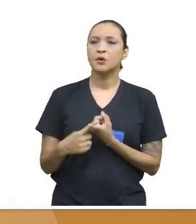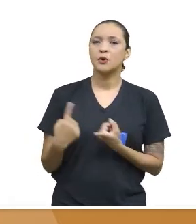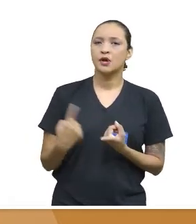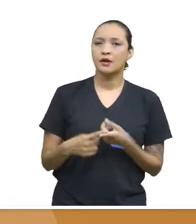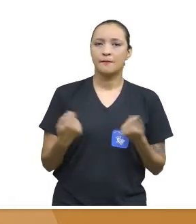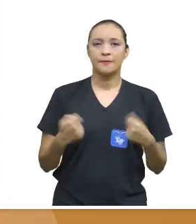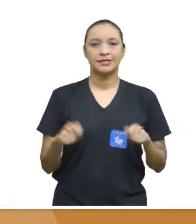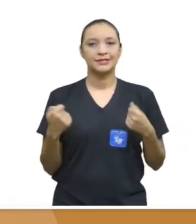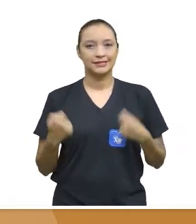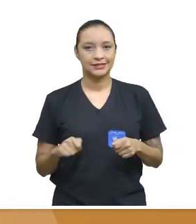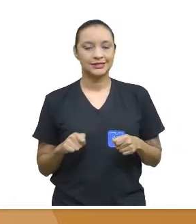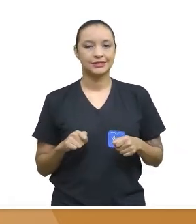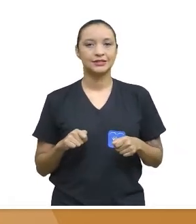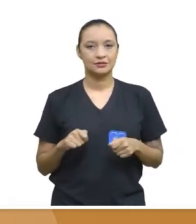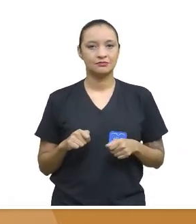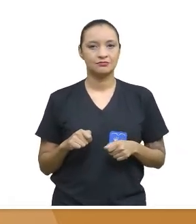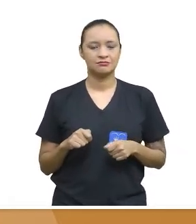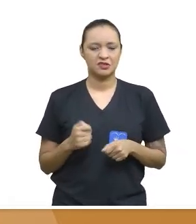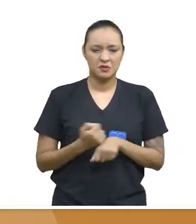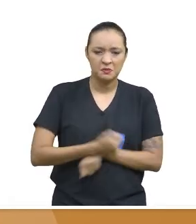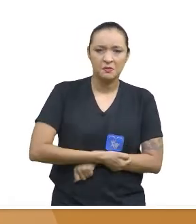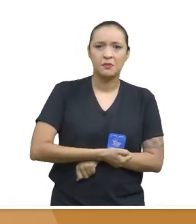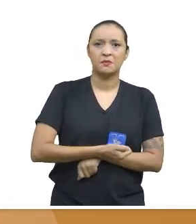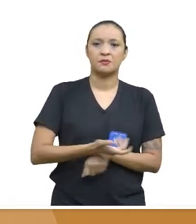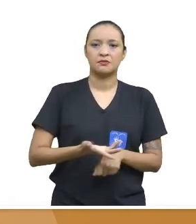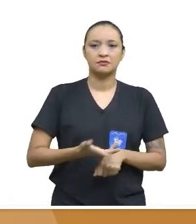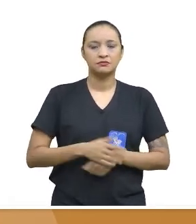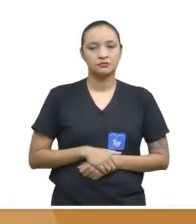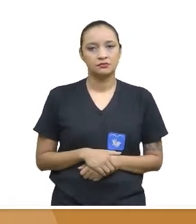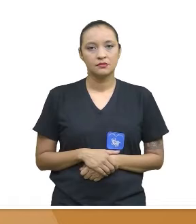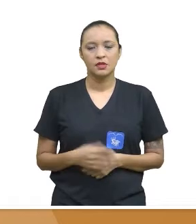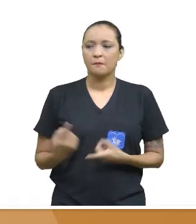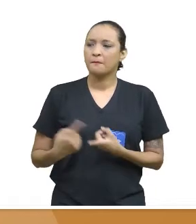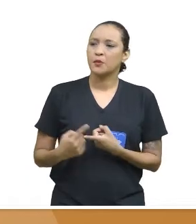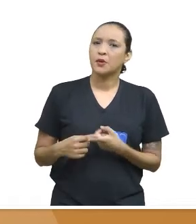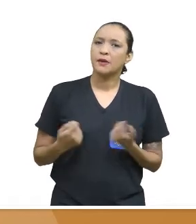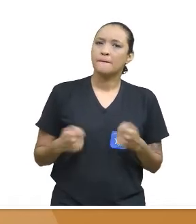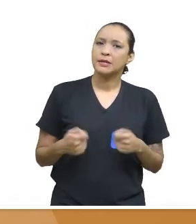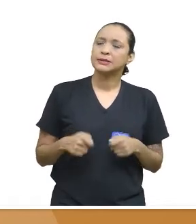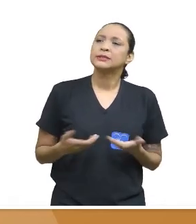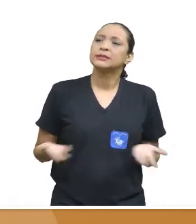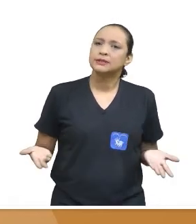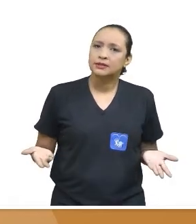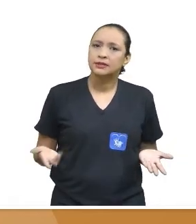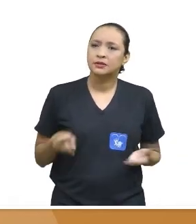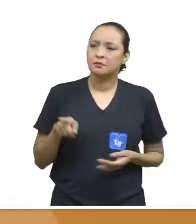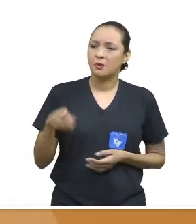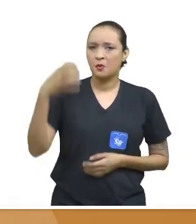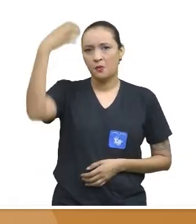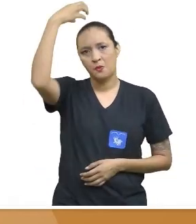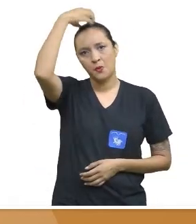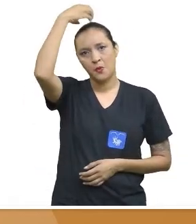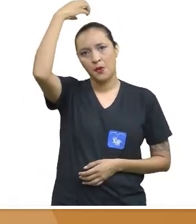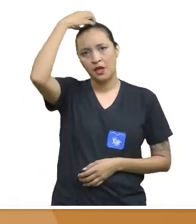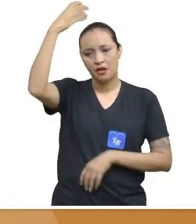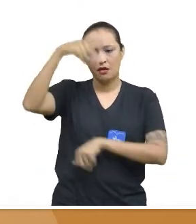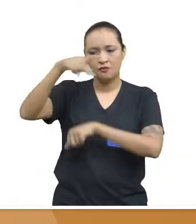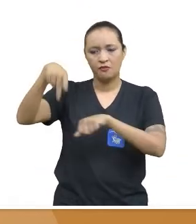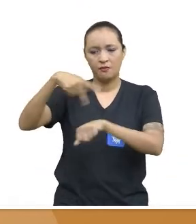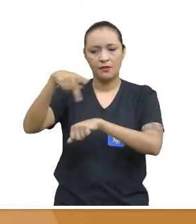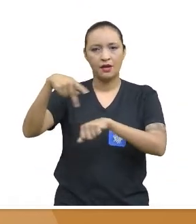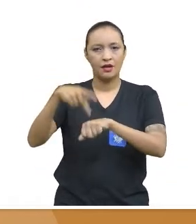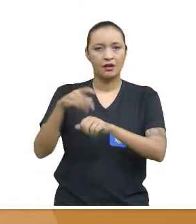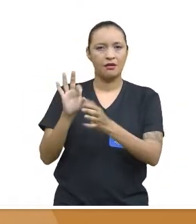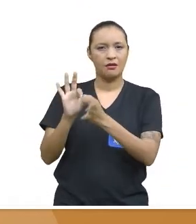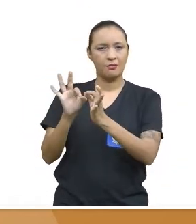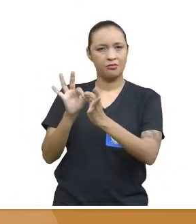precisamos ser explorados? Por que nós precisamos ser explorados por um rei de um país que está